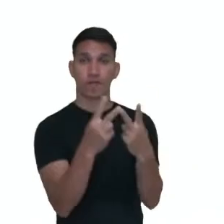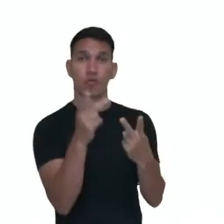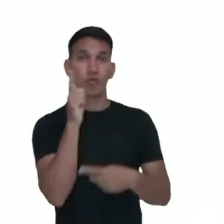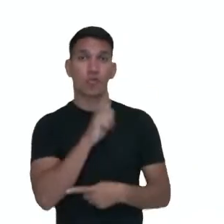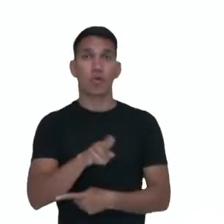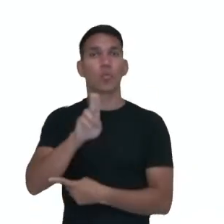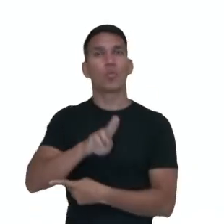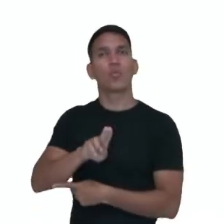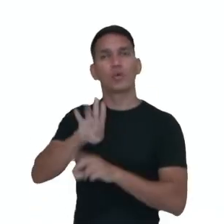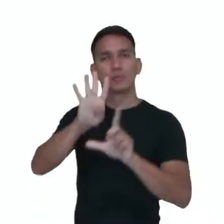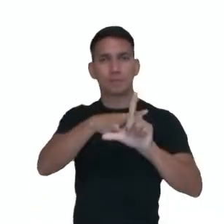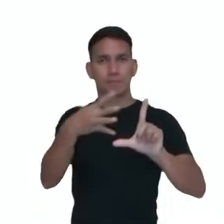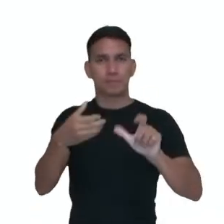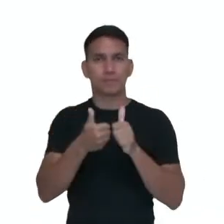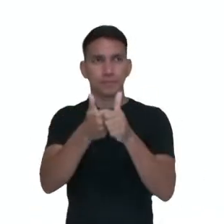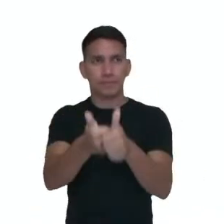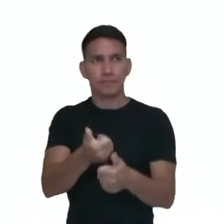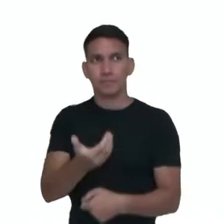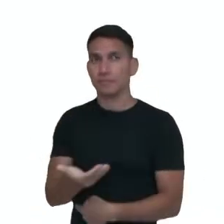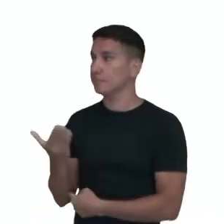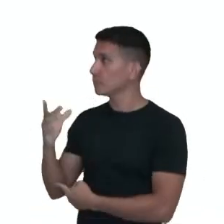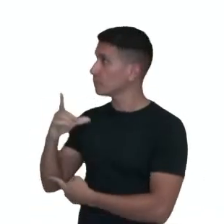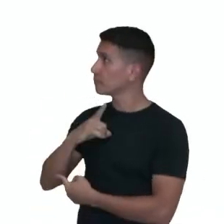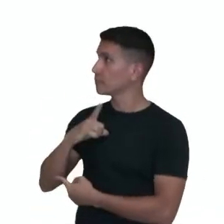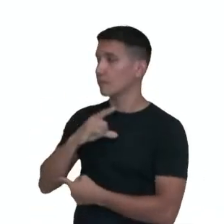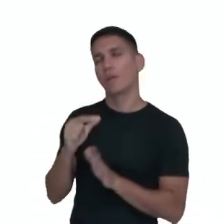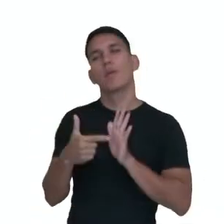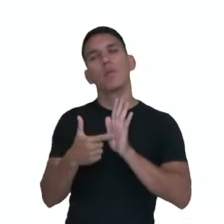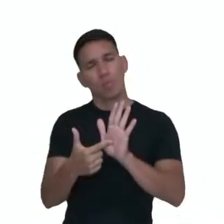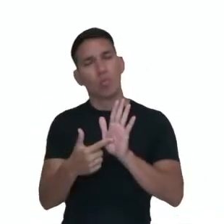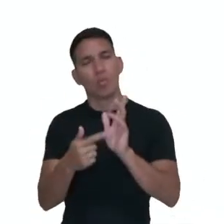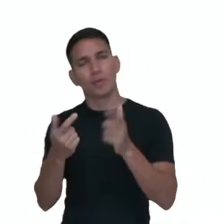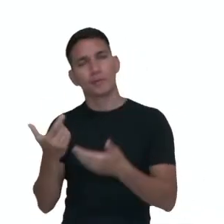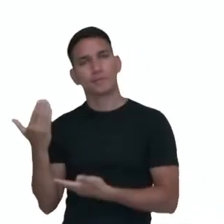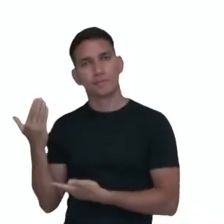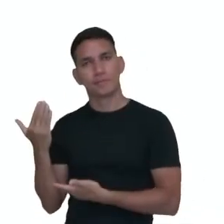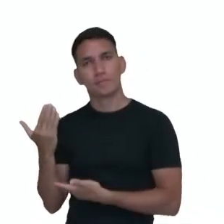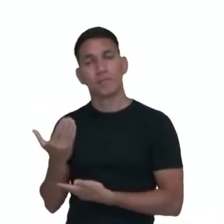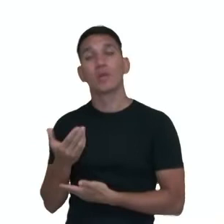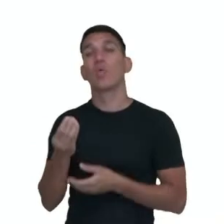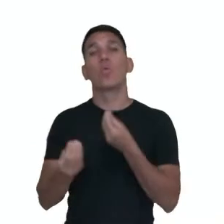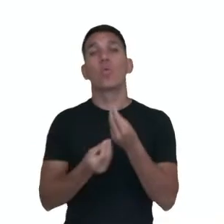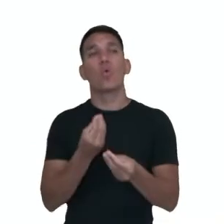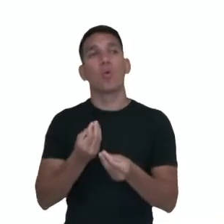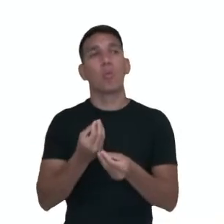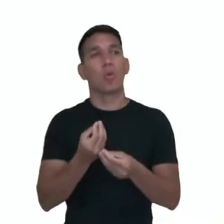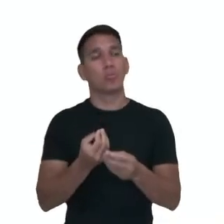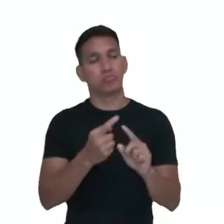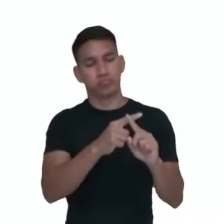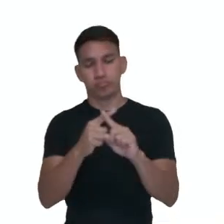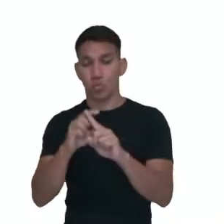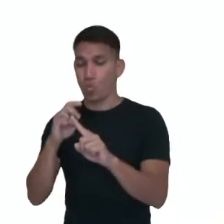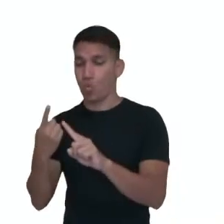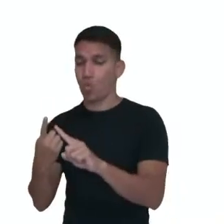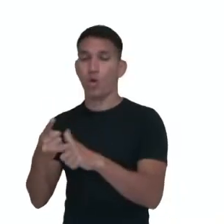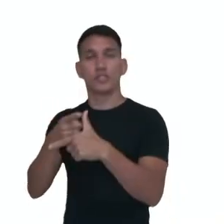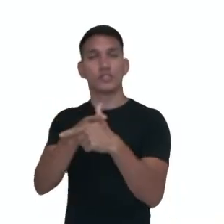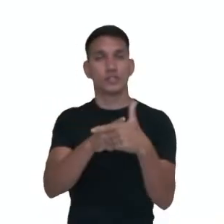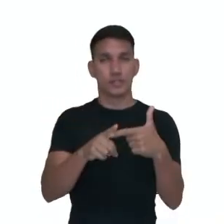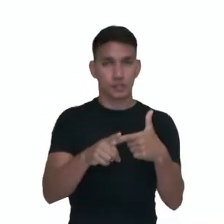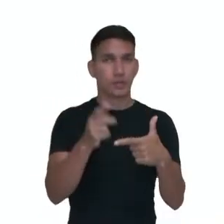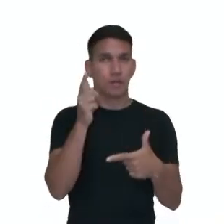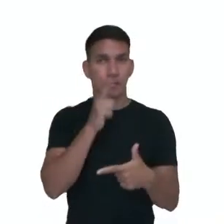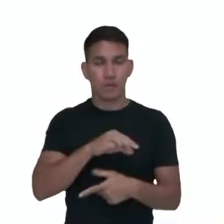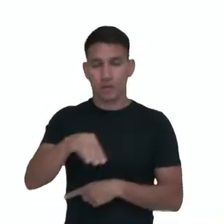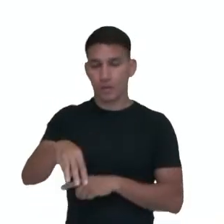utilizar a seguinte tabela. Então, aqui a gente tem a tabela que está mostrando, né, os divisíveis aqui do metro cúbico,